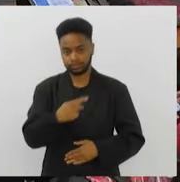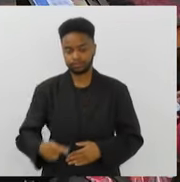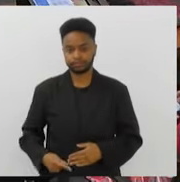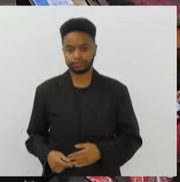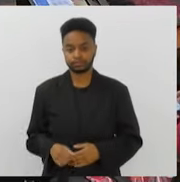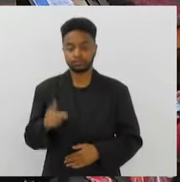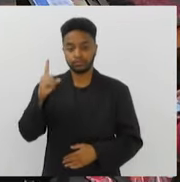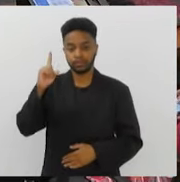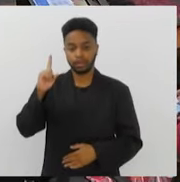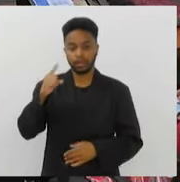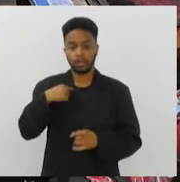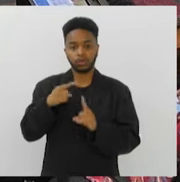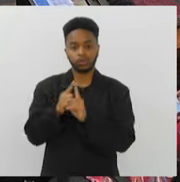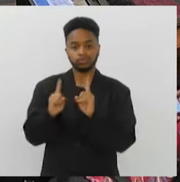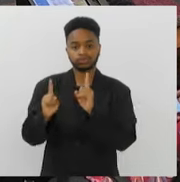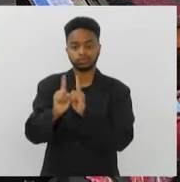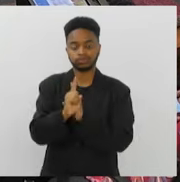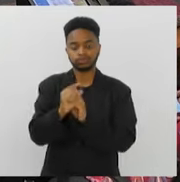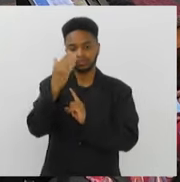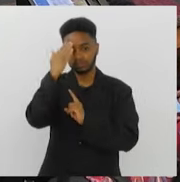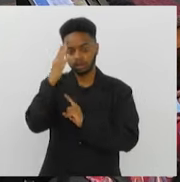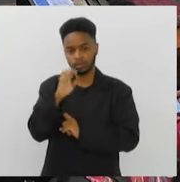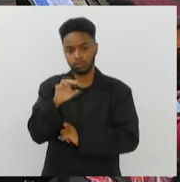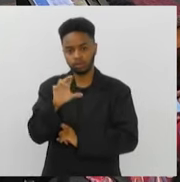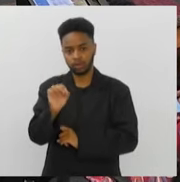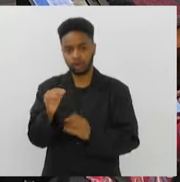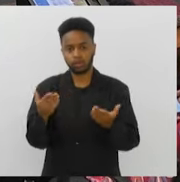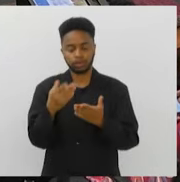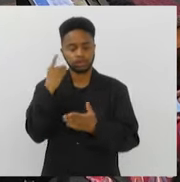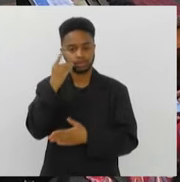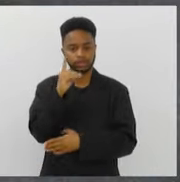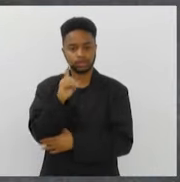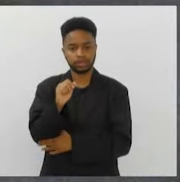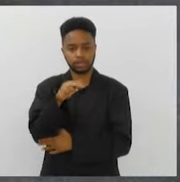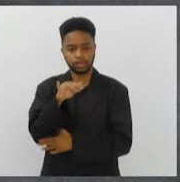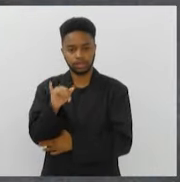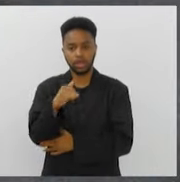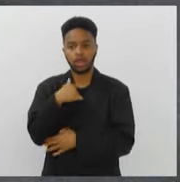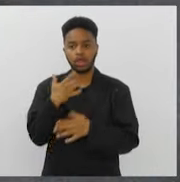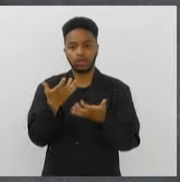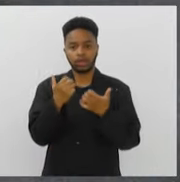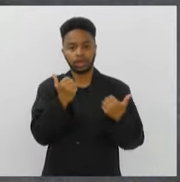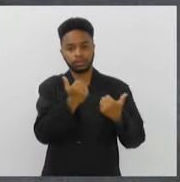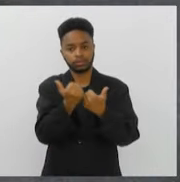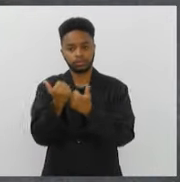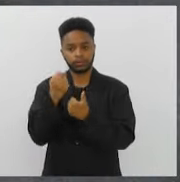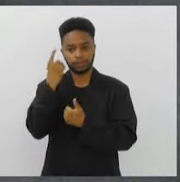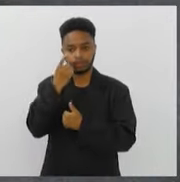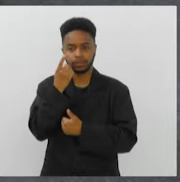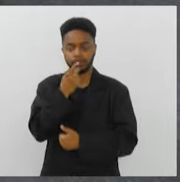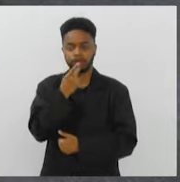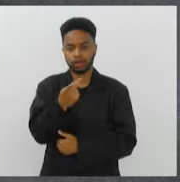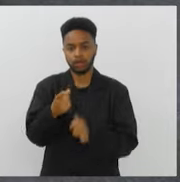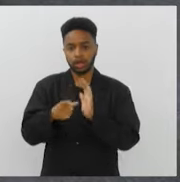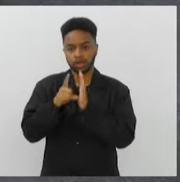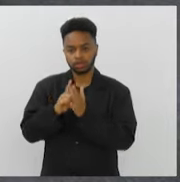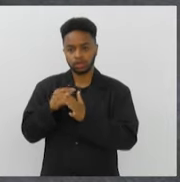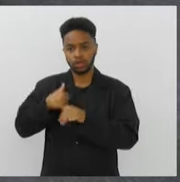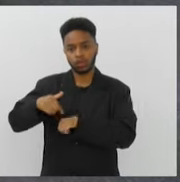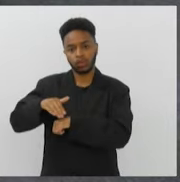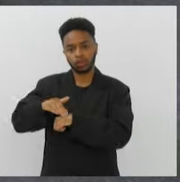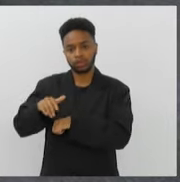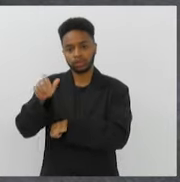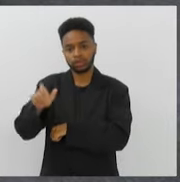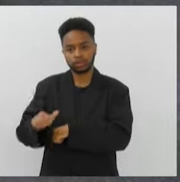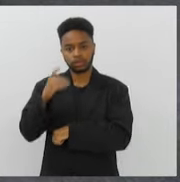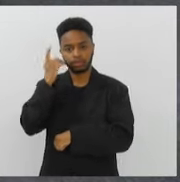presidente, pela ordem. Obrigado, queria... deputado Bruno. Deputada Dani, por favor. Queria aqui me filiar aos deputados que me antecederam. Conversava até com o